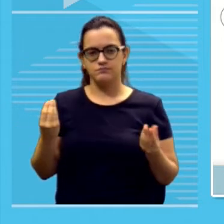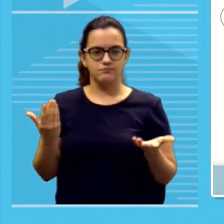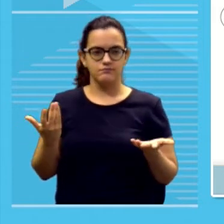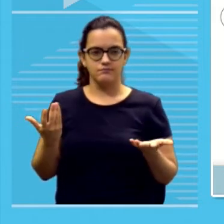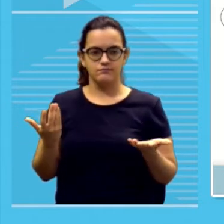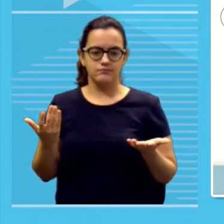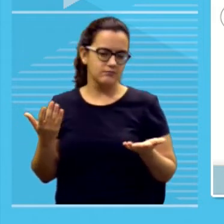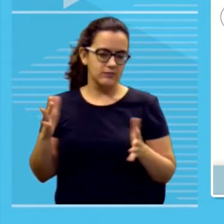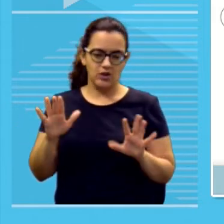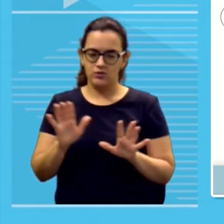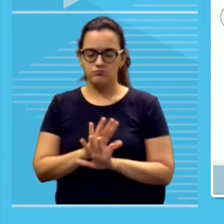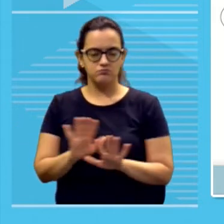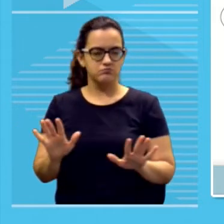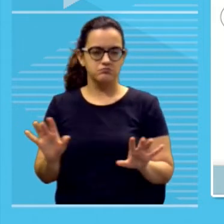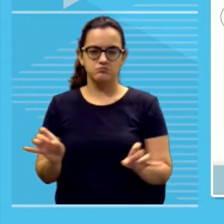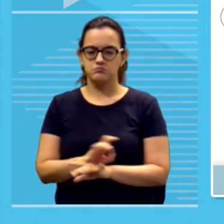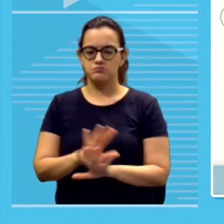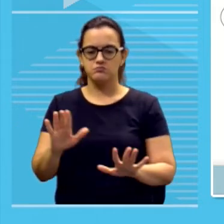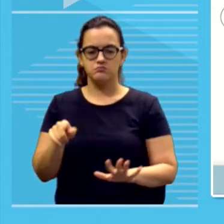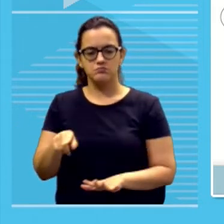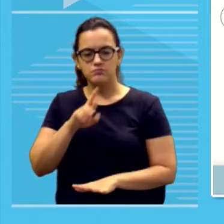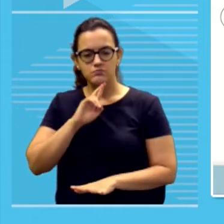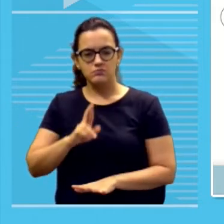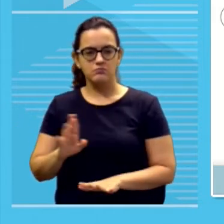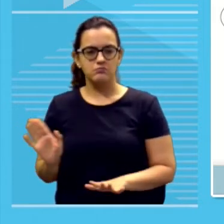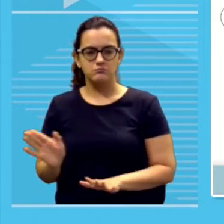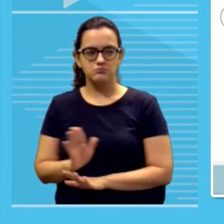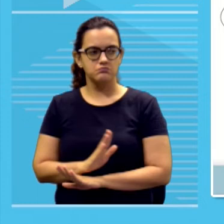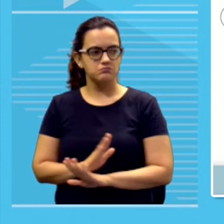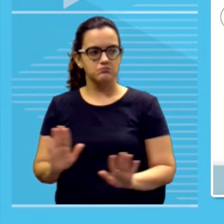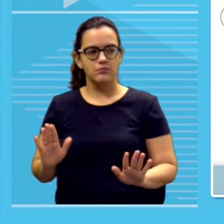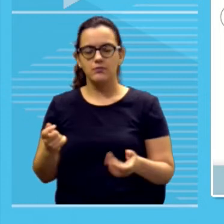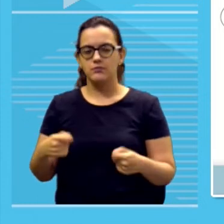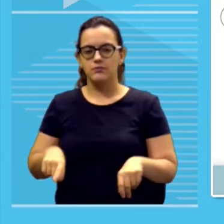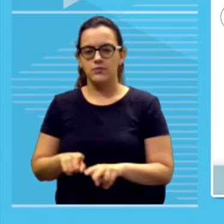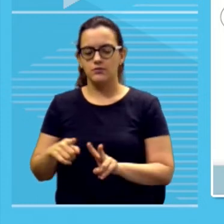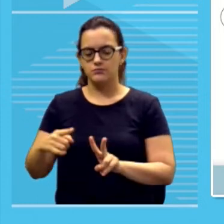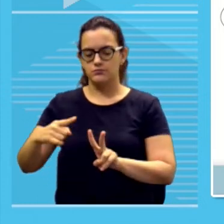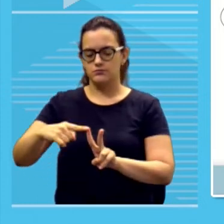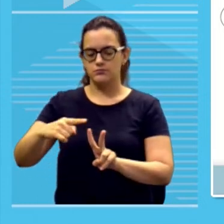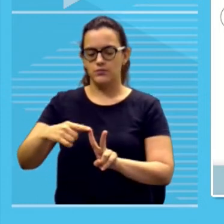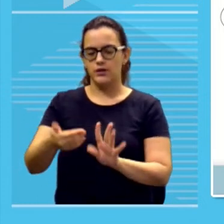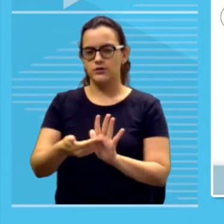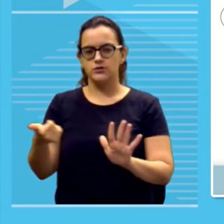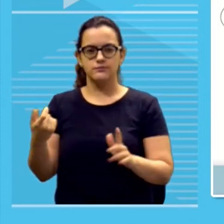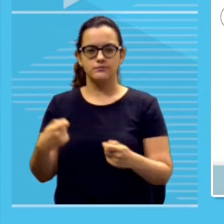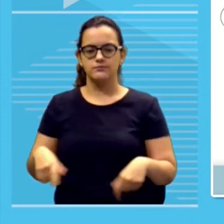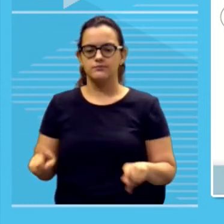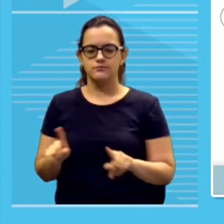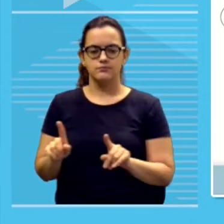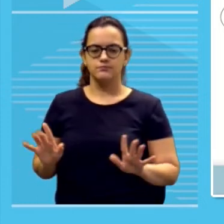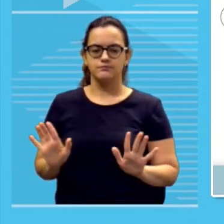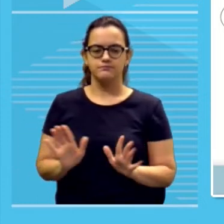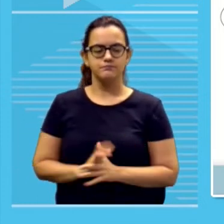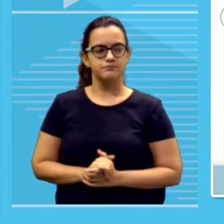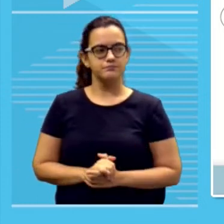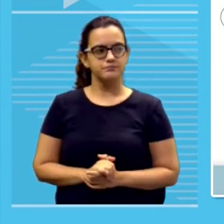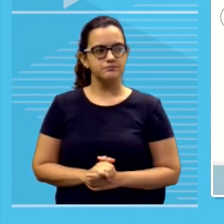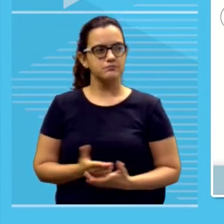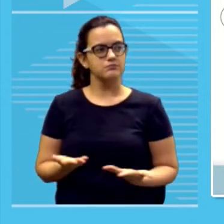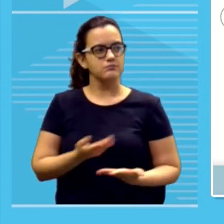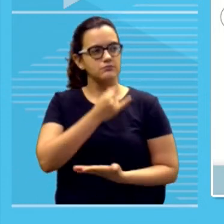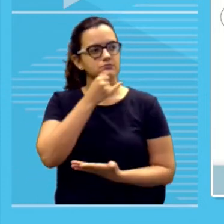aproximação não precisa se preocupar com isso Beleza Prof para mais questão Olha a outra aí